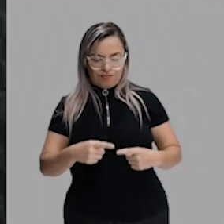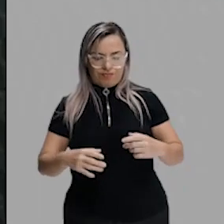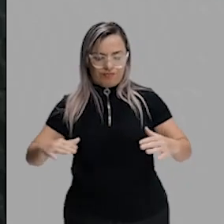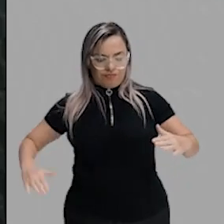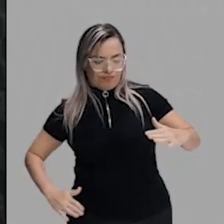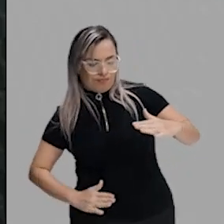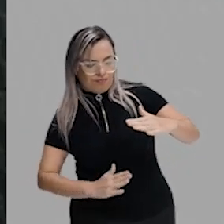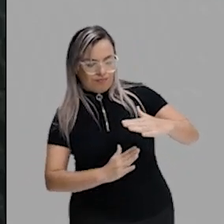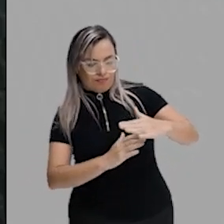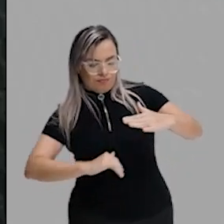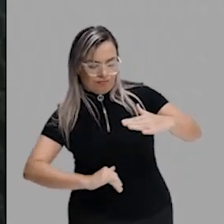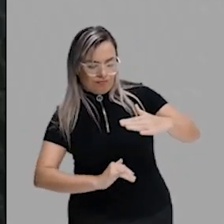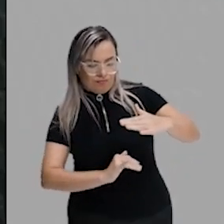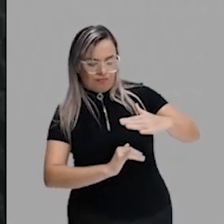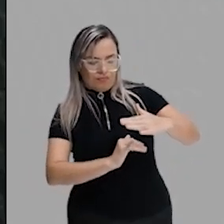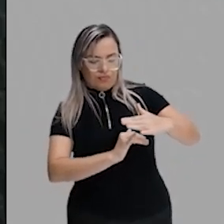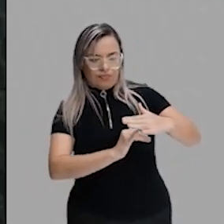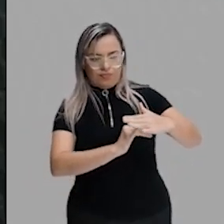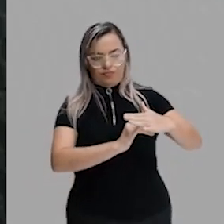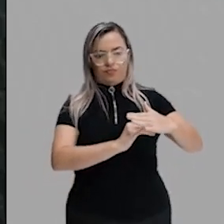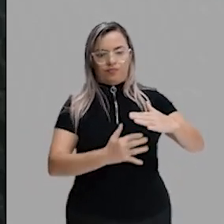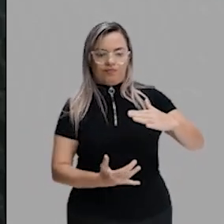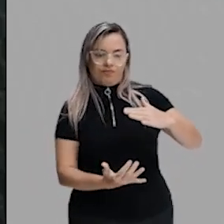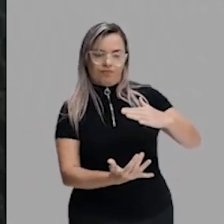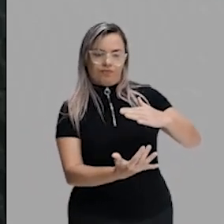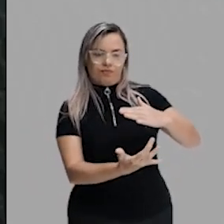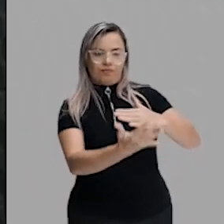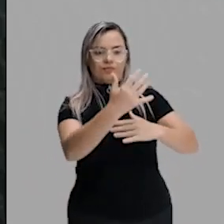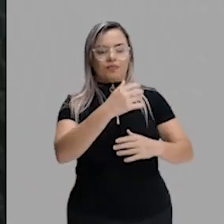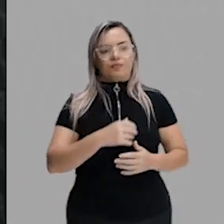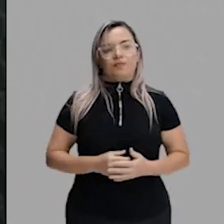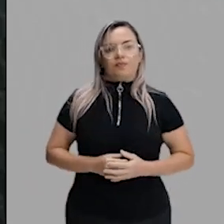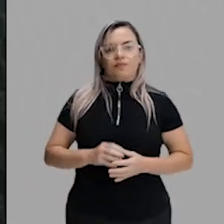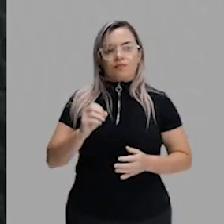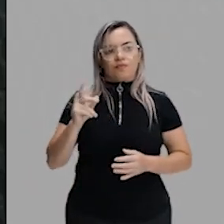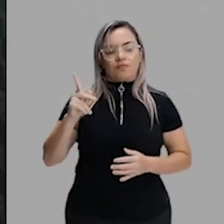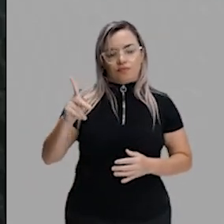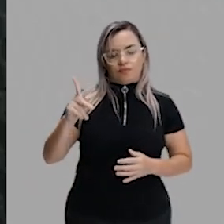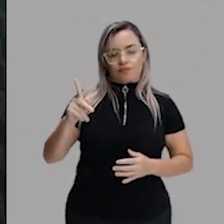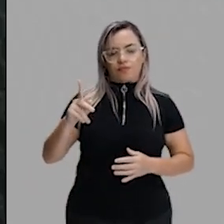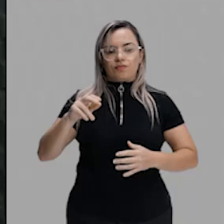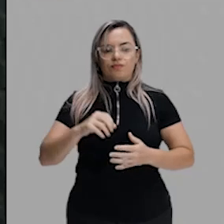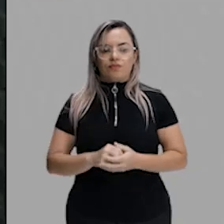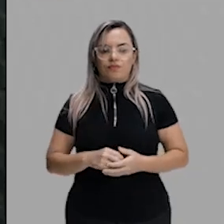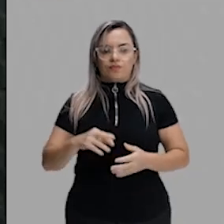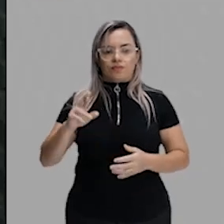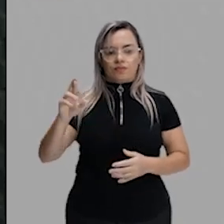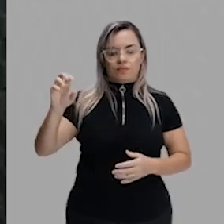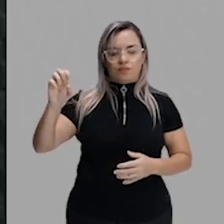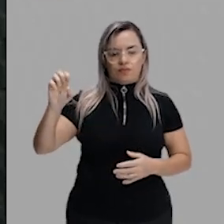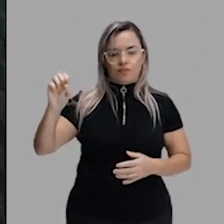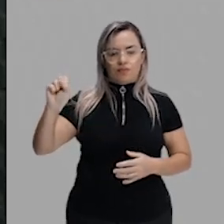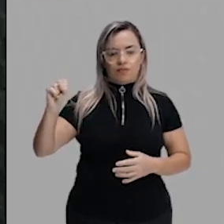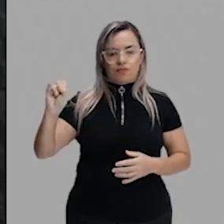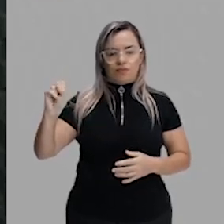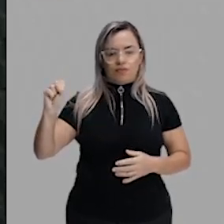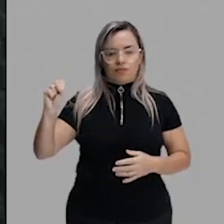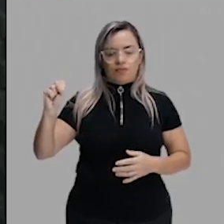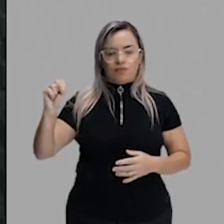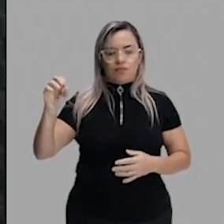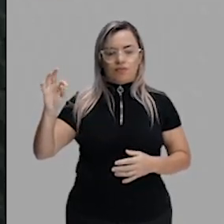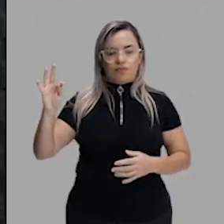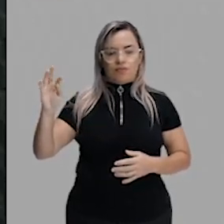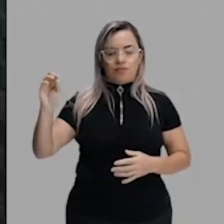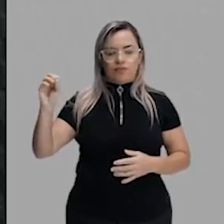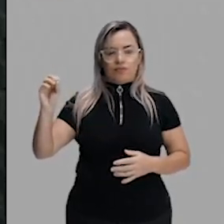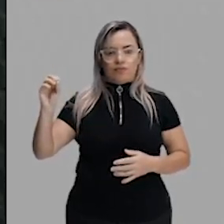corrente elétrica justamente em forma de calor, tá ok? Então um resistor, ele é mais ou menos desse jeito.